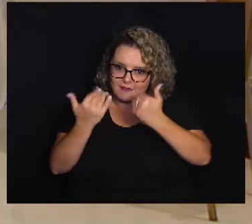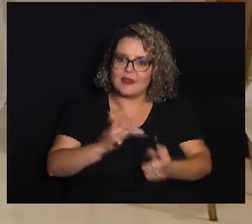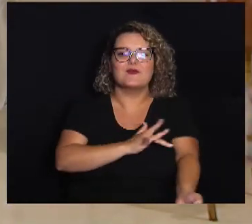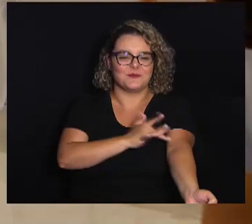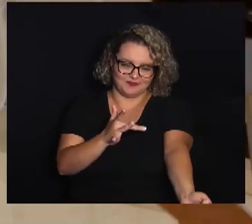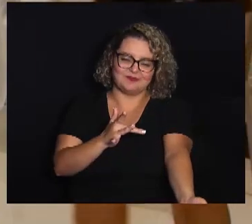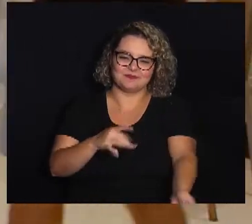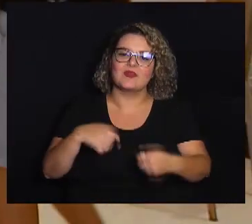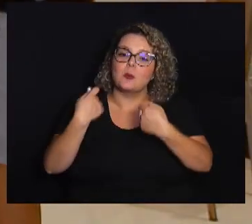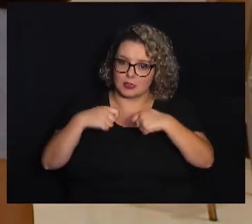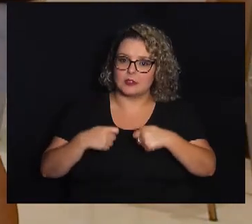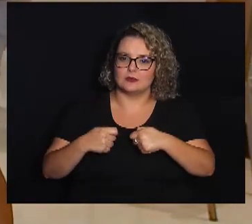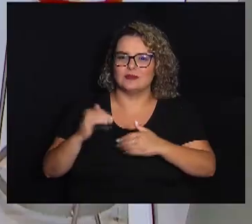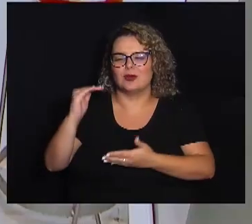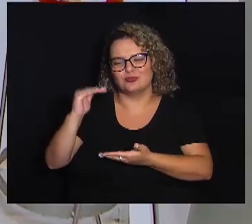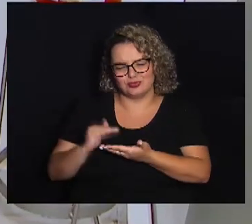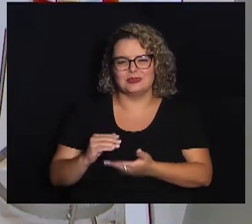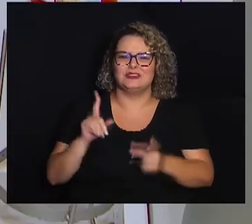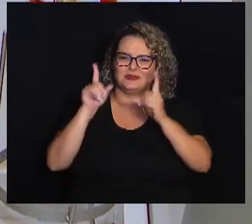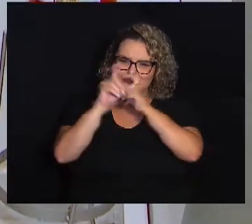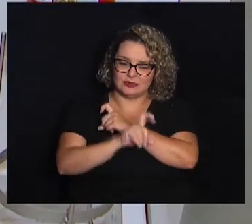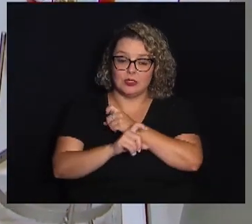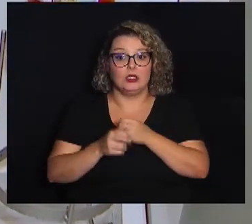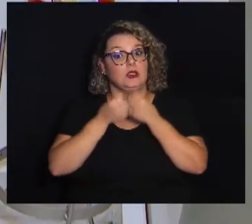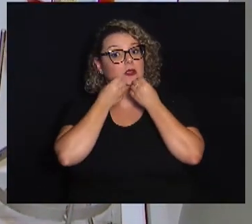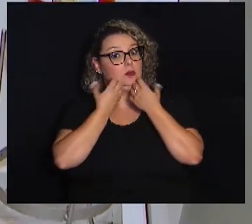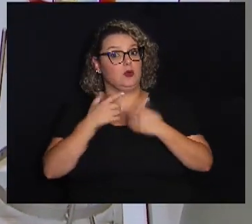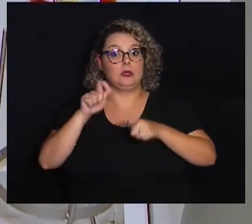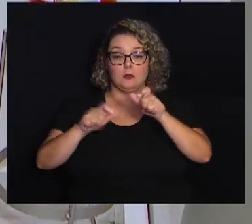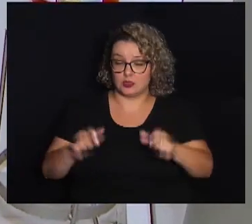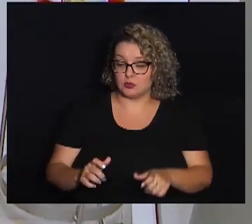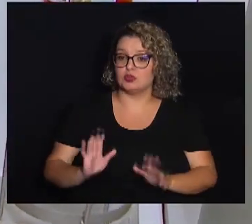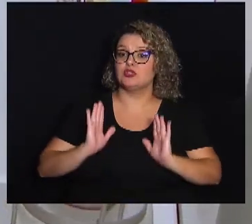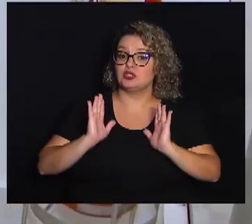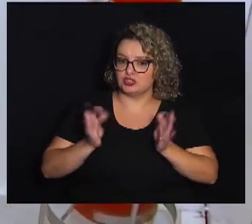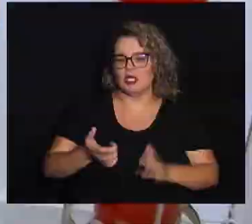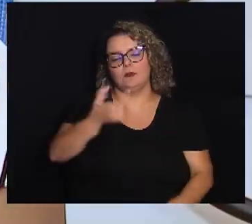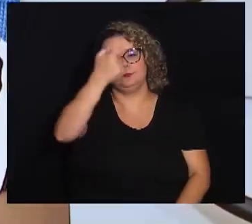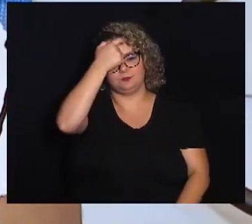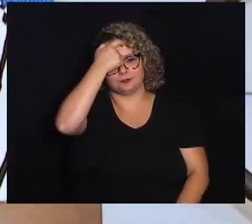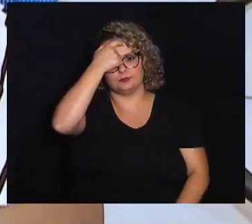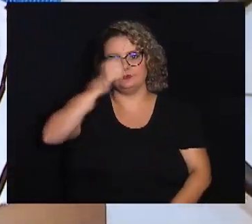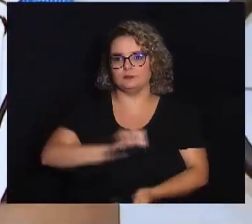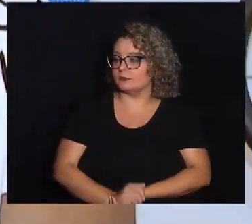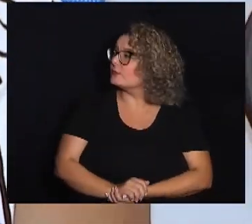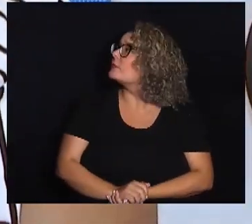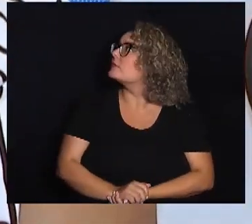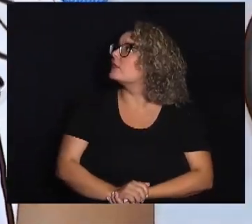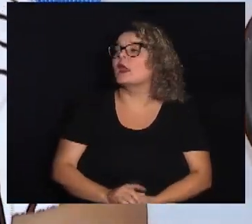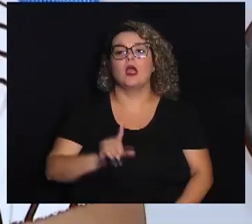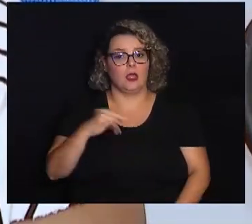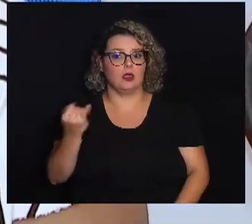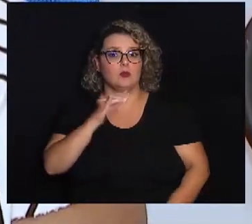porque realmente o estoque está bem crítico. Que bom que tem gente que já está se conscientizando. É importante para estar